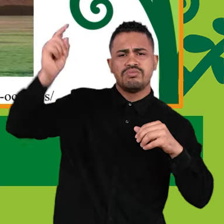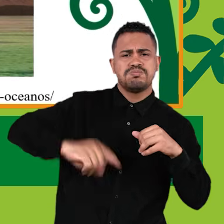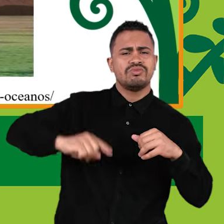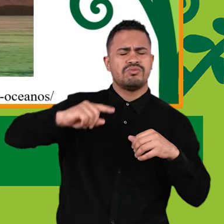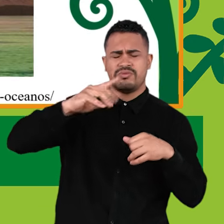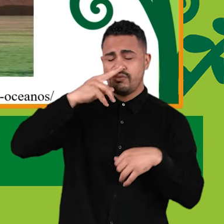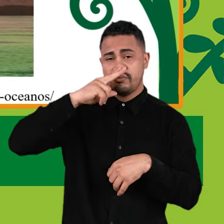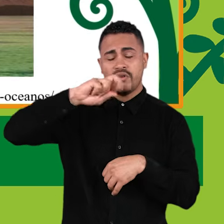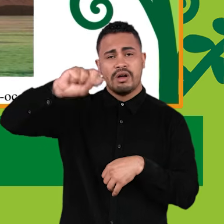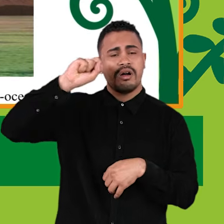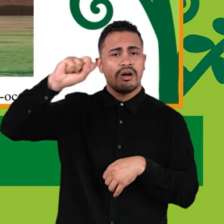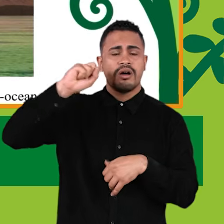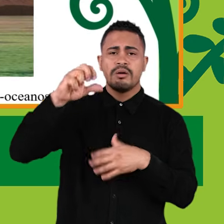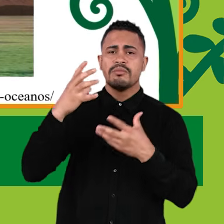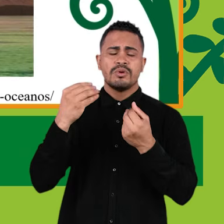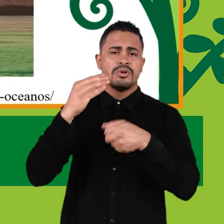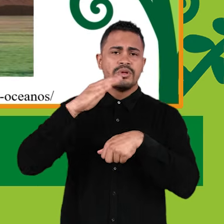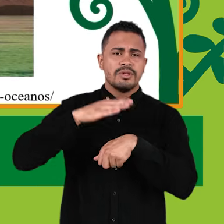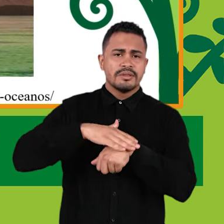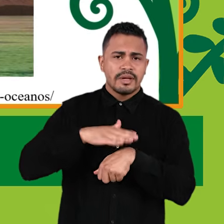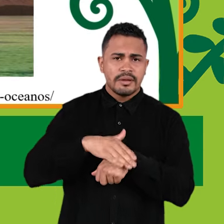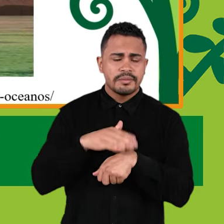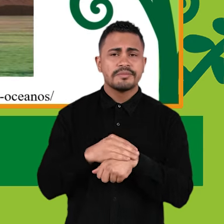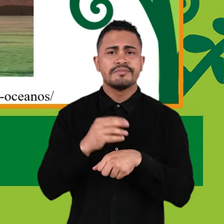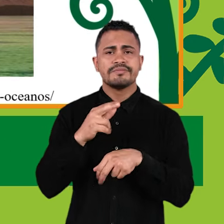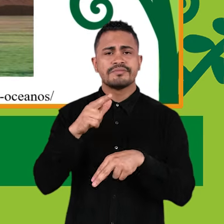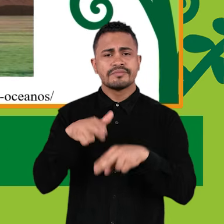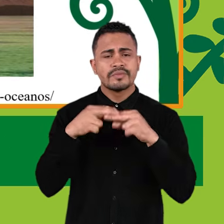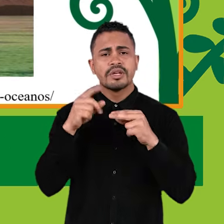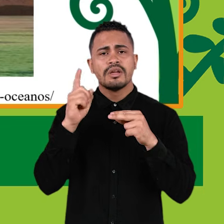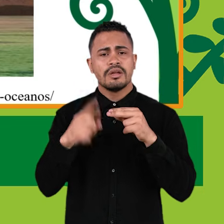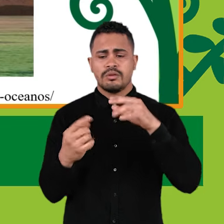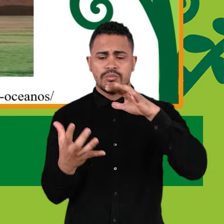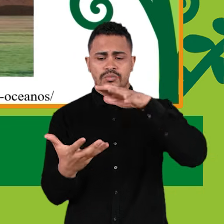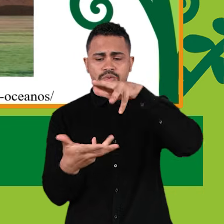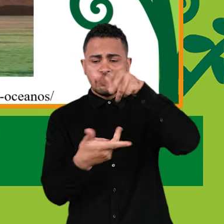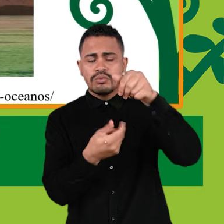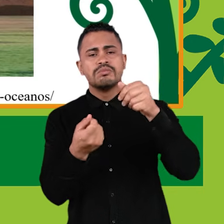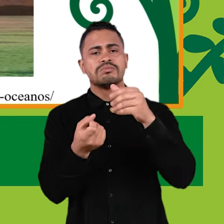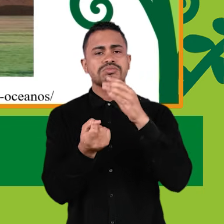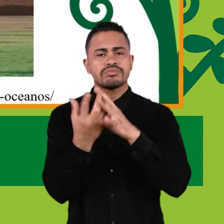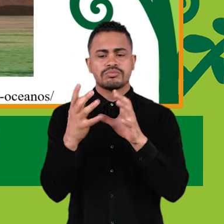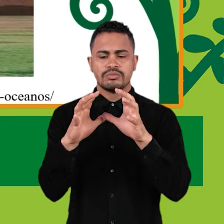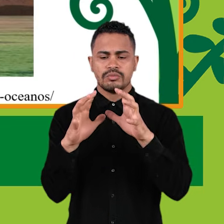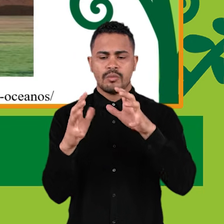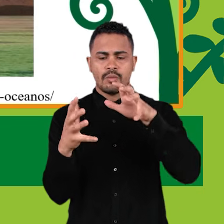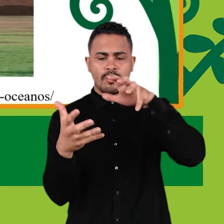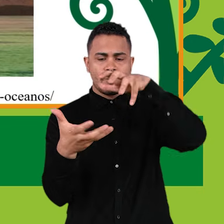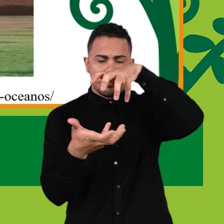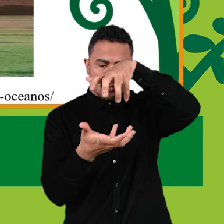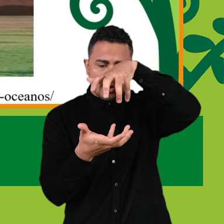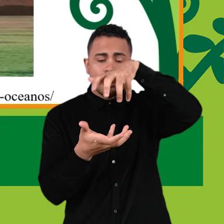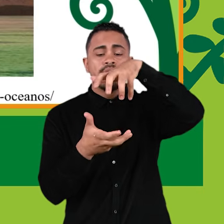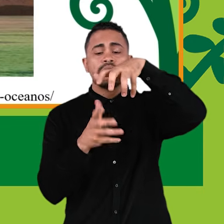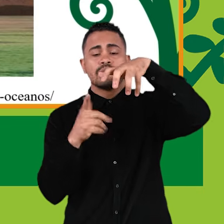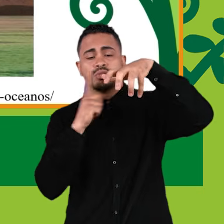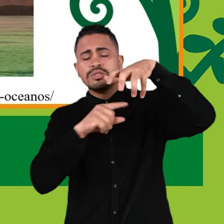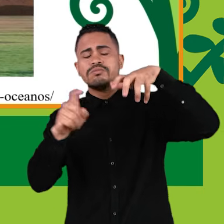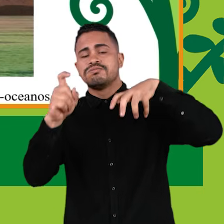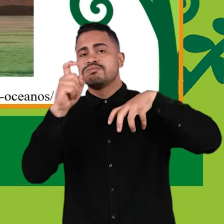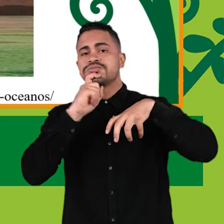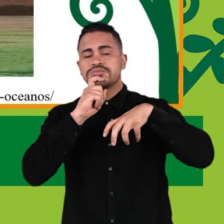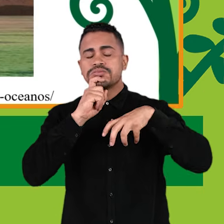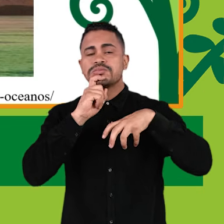muito fortes, moldaram ali a nossa superfície, a superfície do nosso planeta. Quando realmente esfriou, quando finalmente